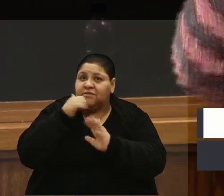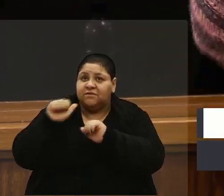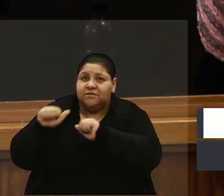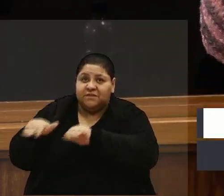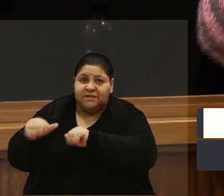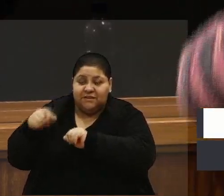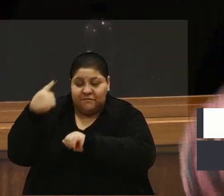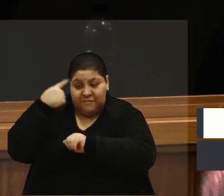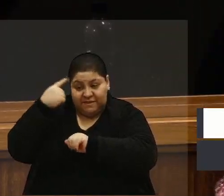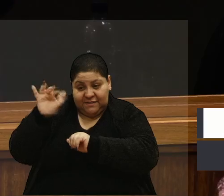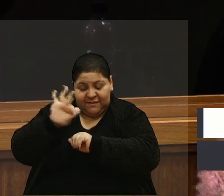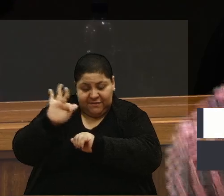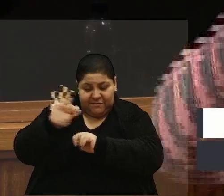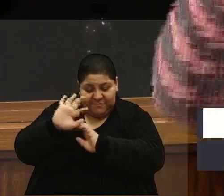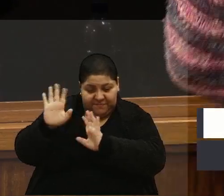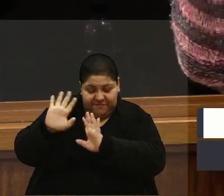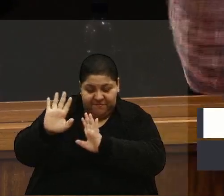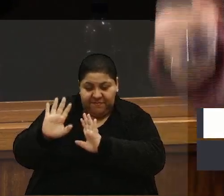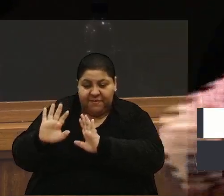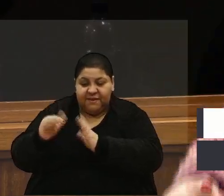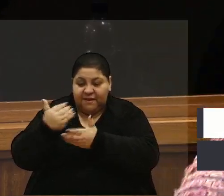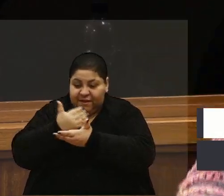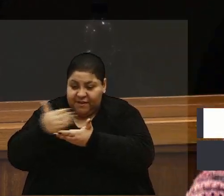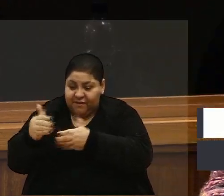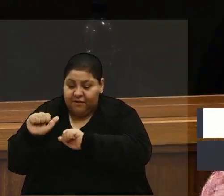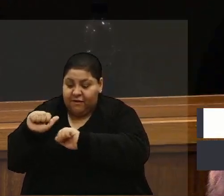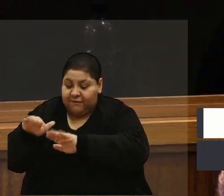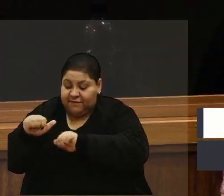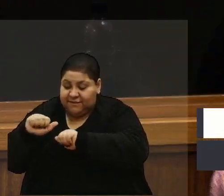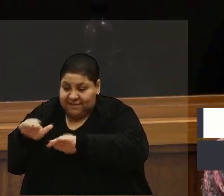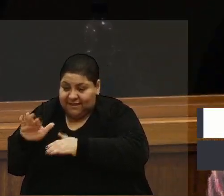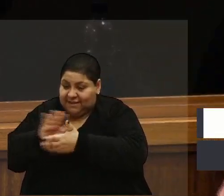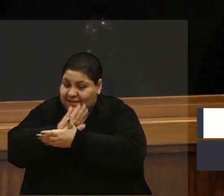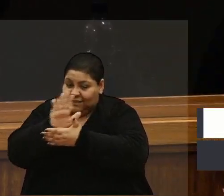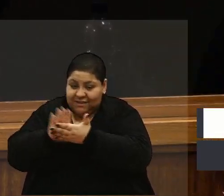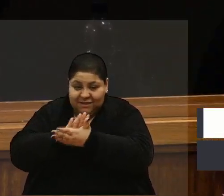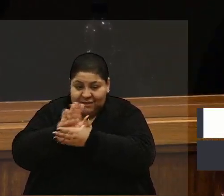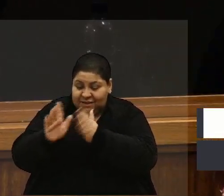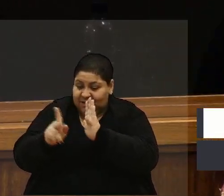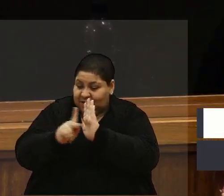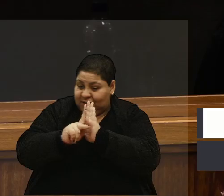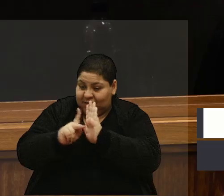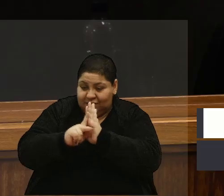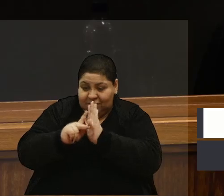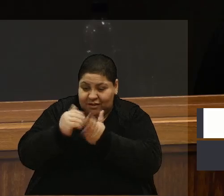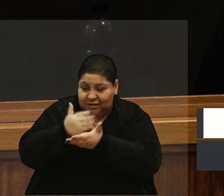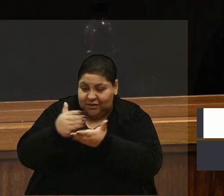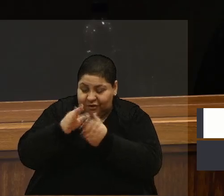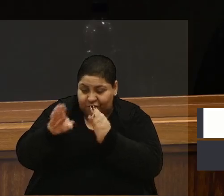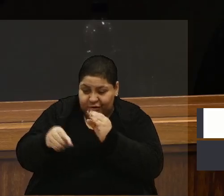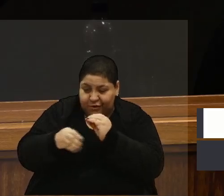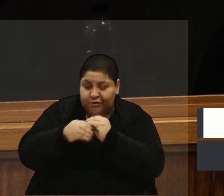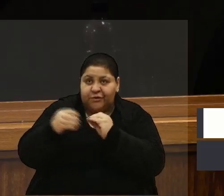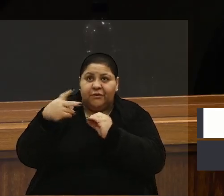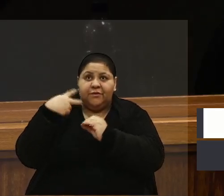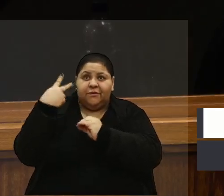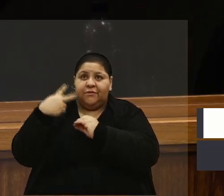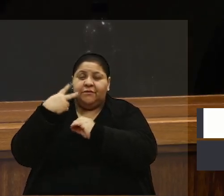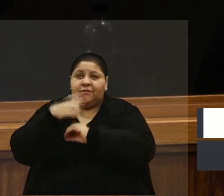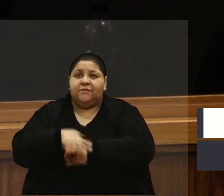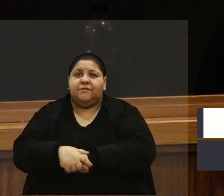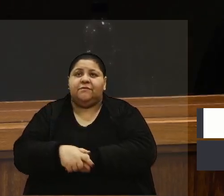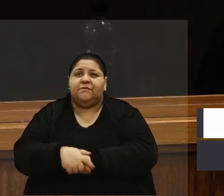estava pensando em fevereiro porque era a promessa. Nós estamos entrando em setembro e nada dos projetos virem. Sua parte, vereador.